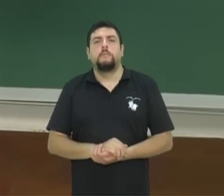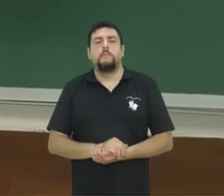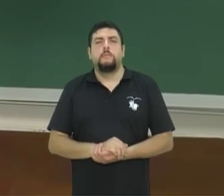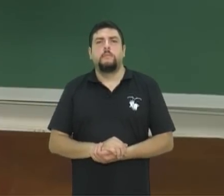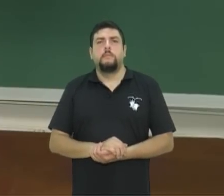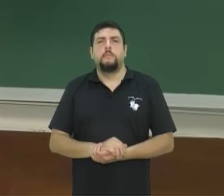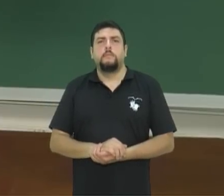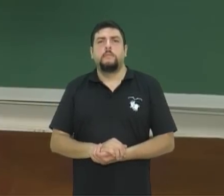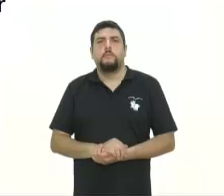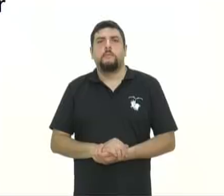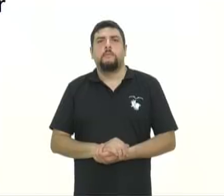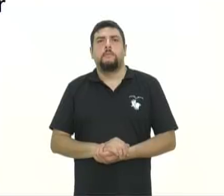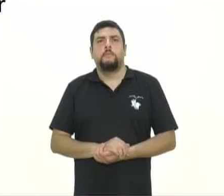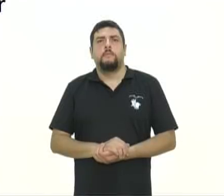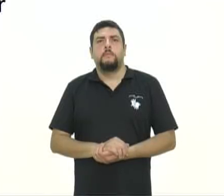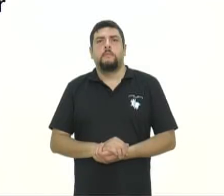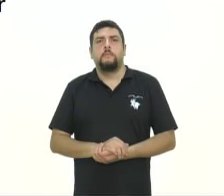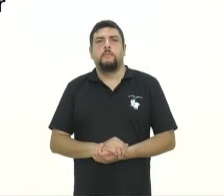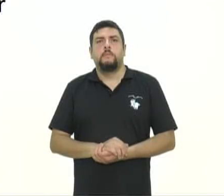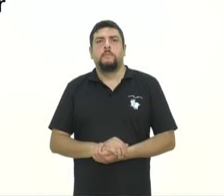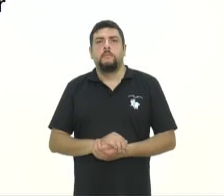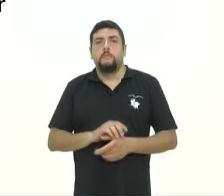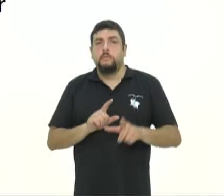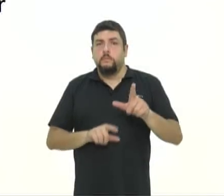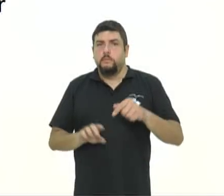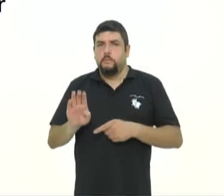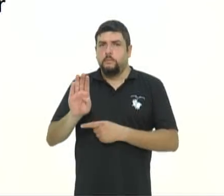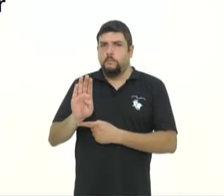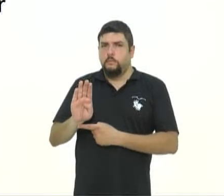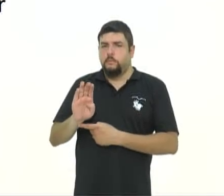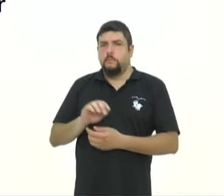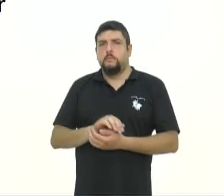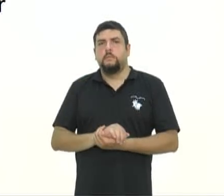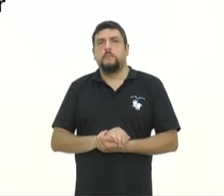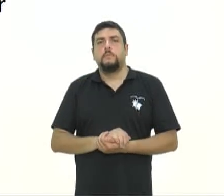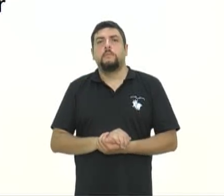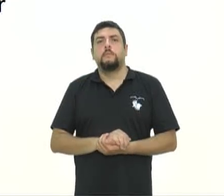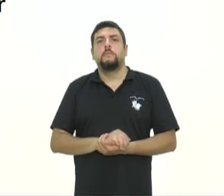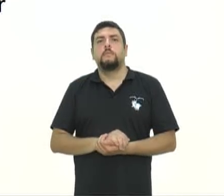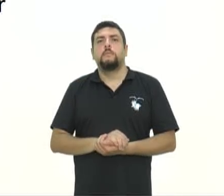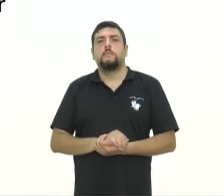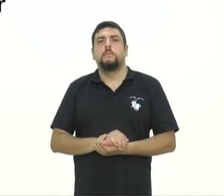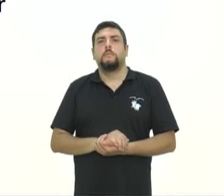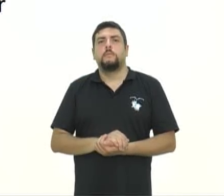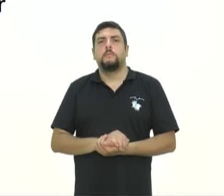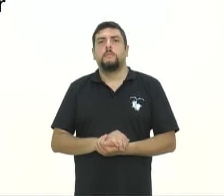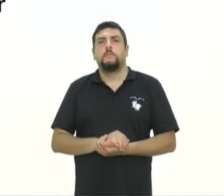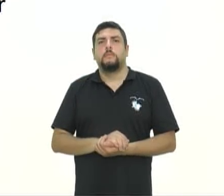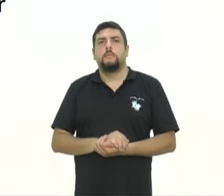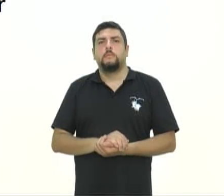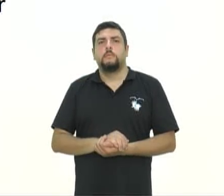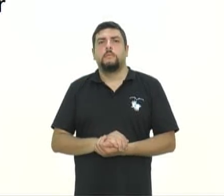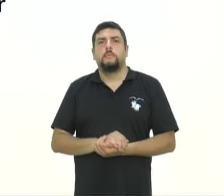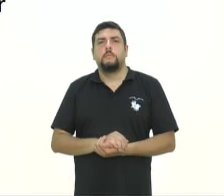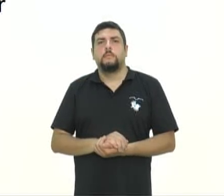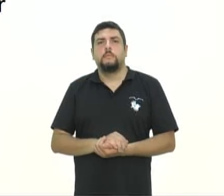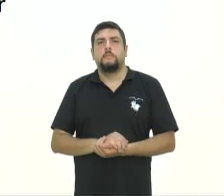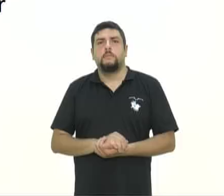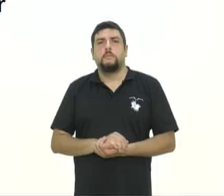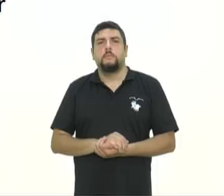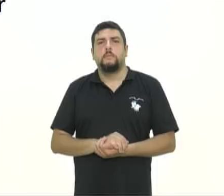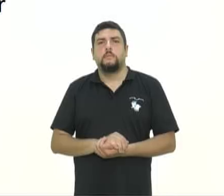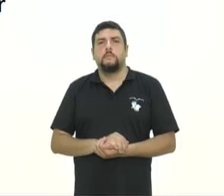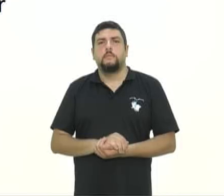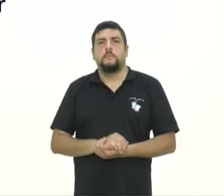ok? Na letra B, Eco possuía voz, mas era esposa de Zeus, a